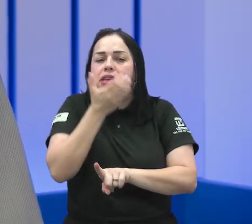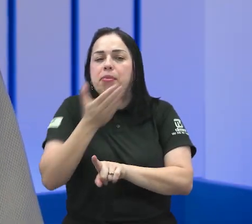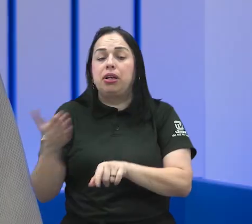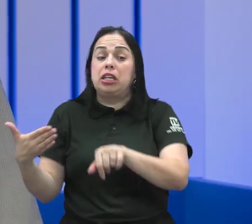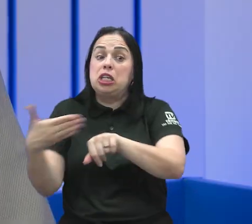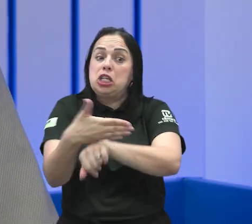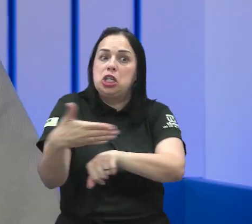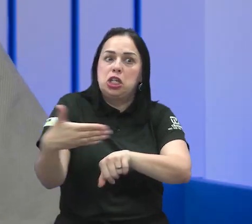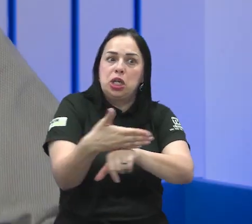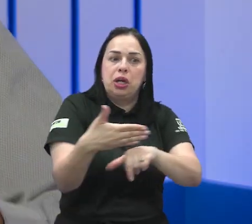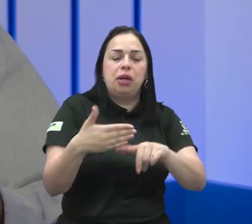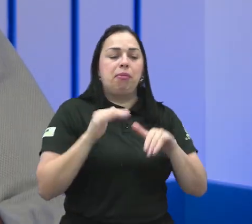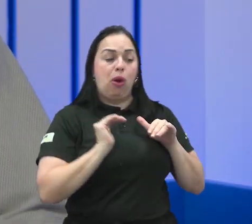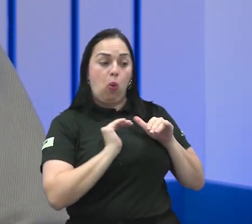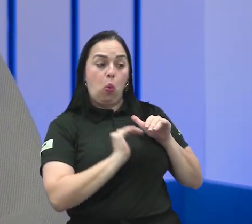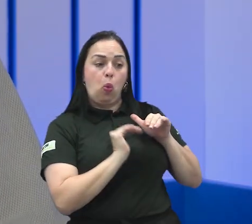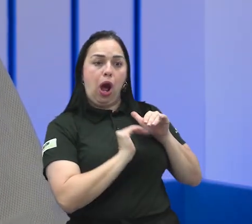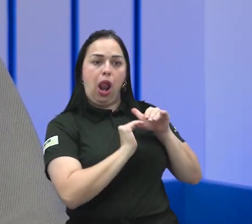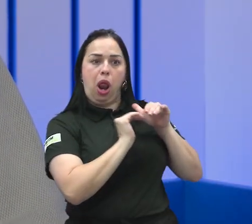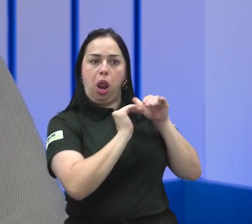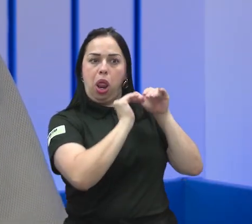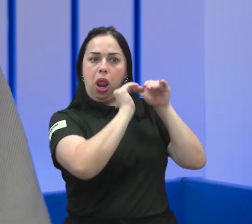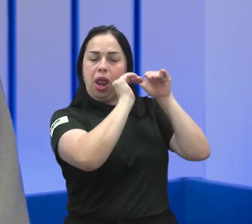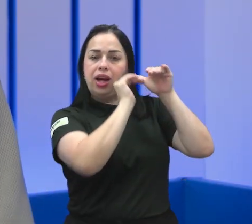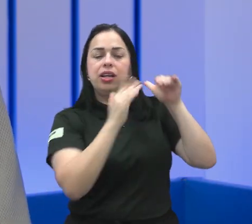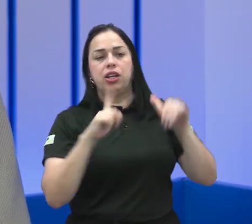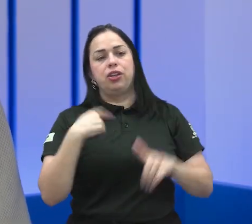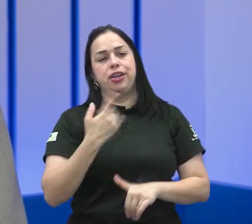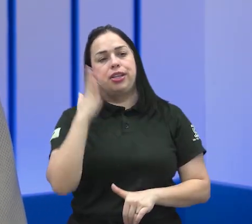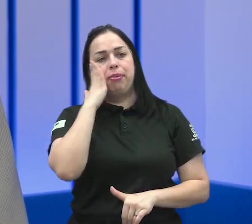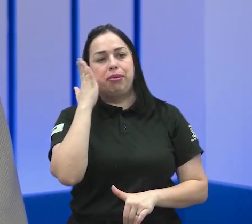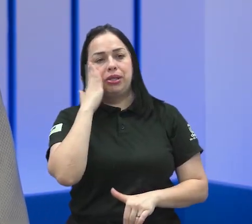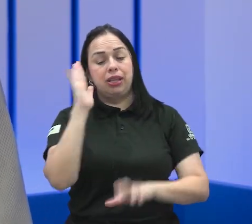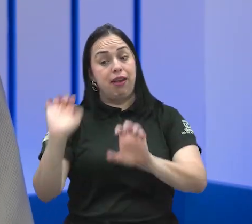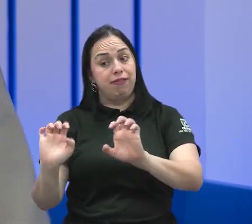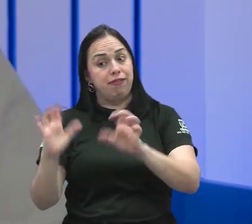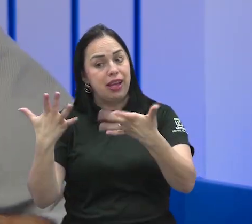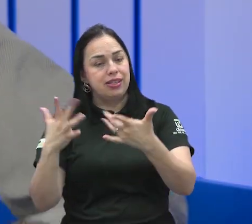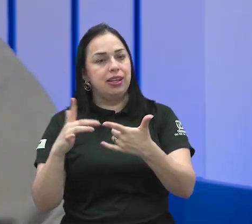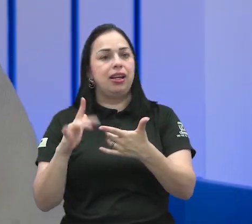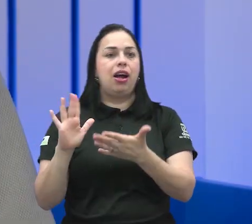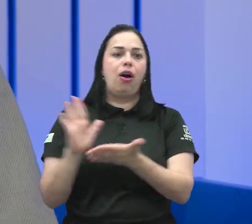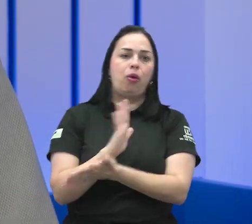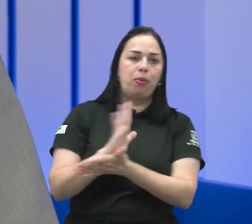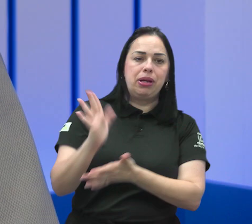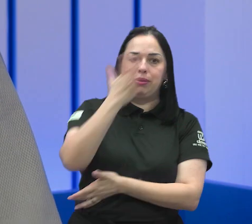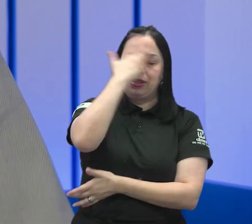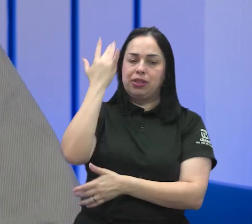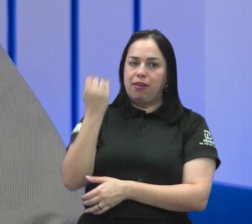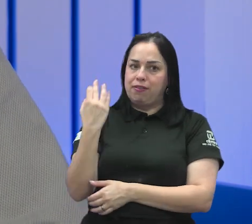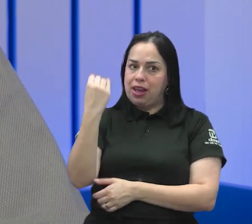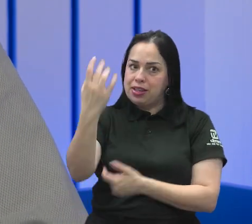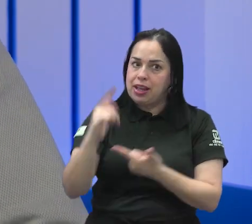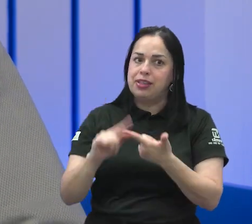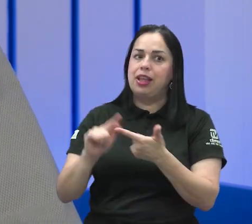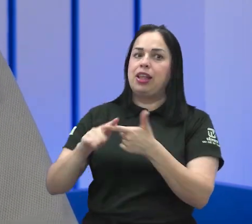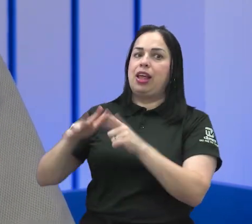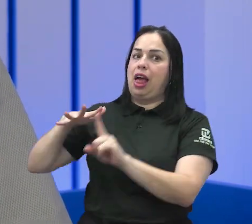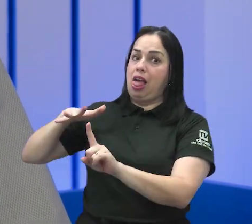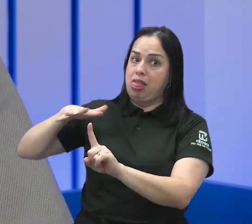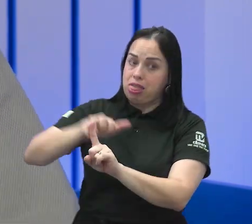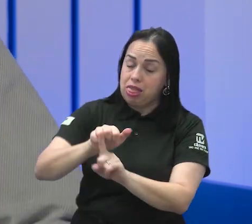a doar sangue, para a gente aumentar os nossos estoques, porque a gente sabe que com as festas, muitas pessoas viajam, aumenta o número